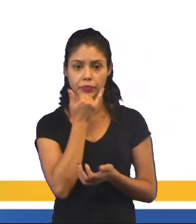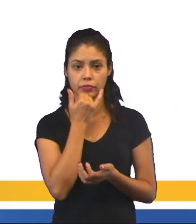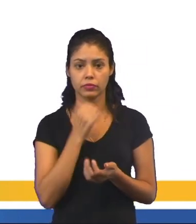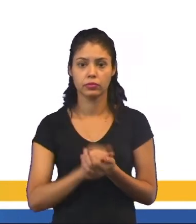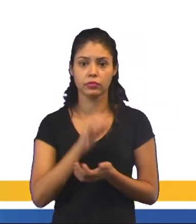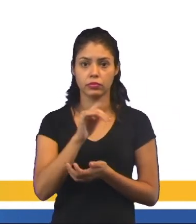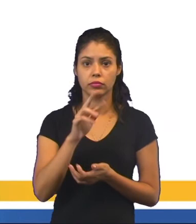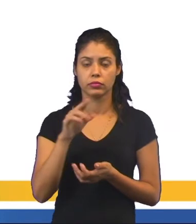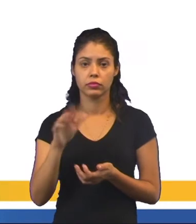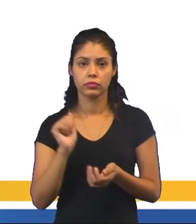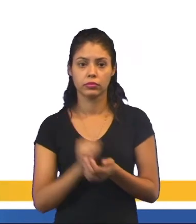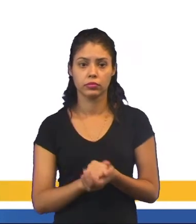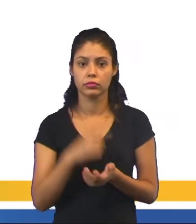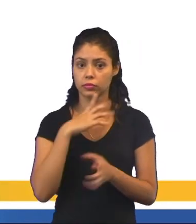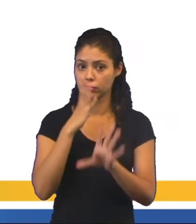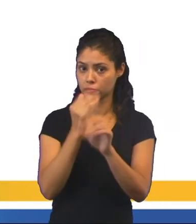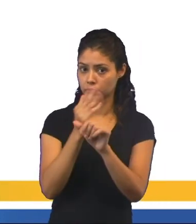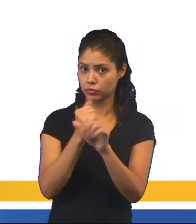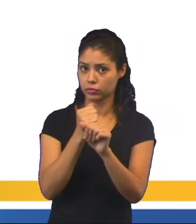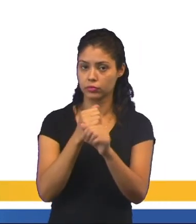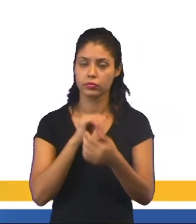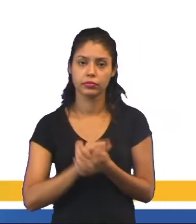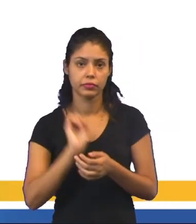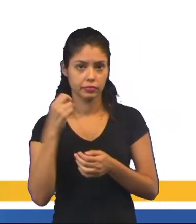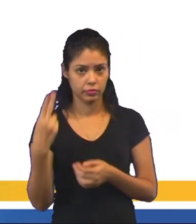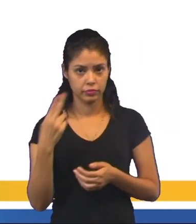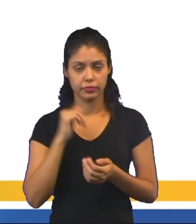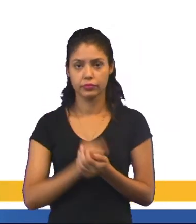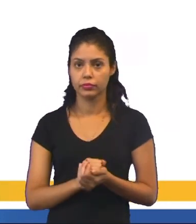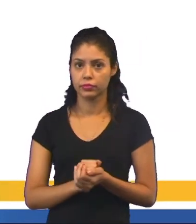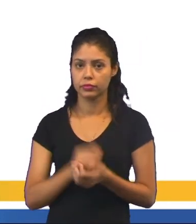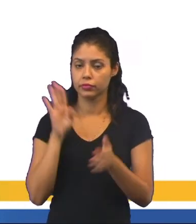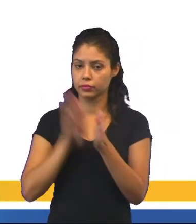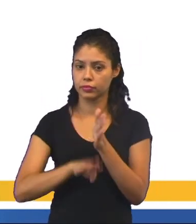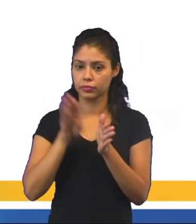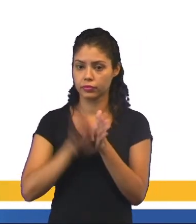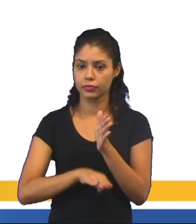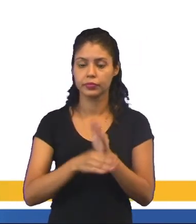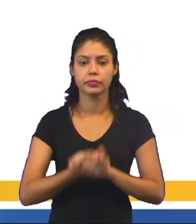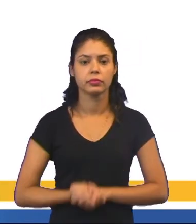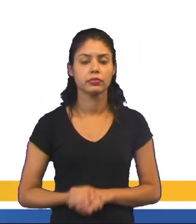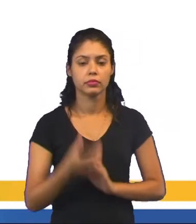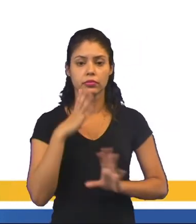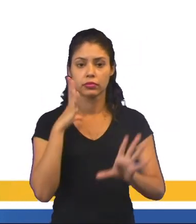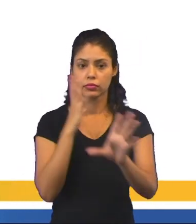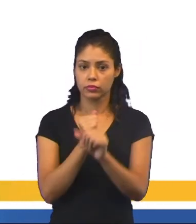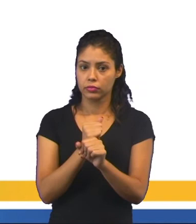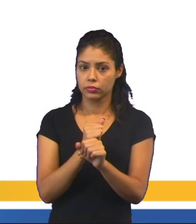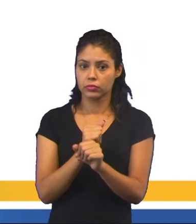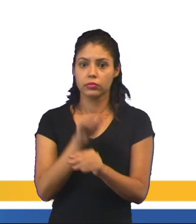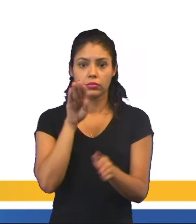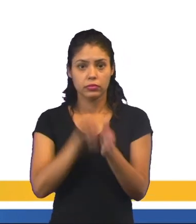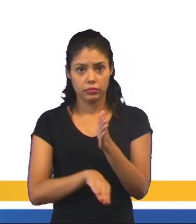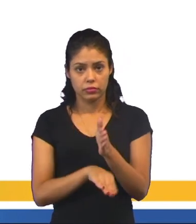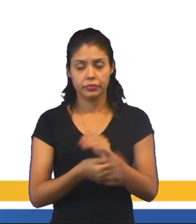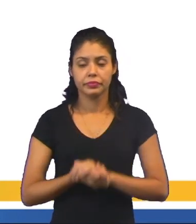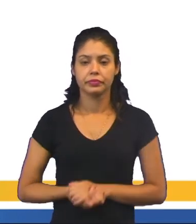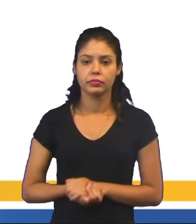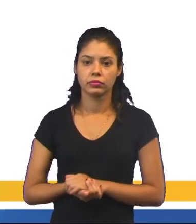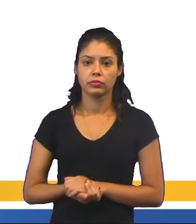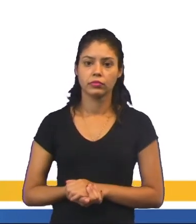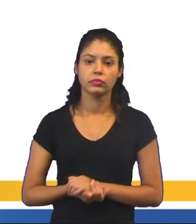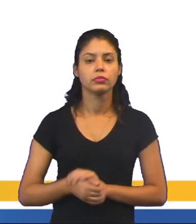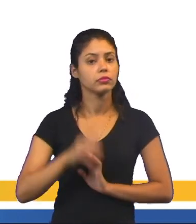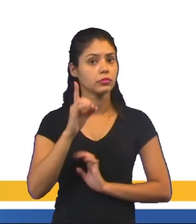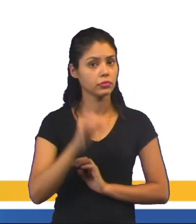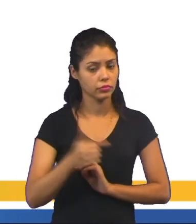do determinante, há essa soma, tá? Ou seja, eu vou subtrair. Tem a soma e tem a subtração da